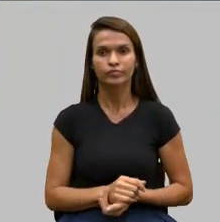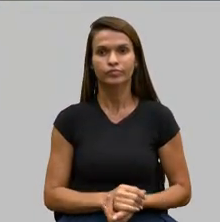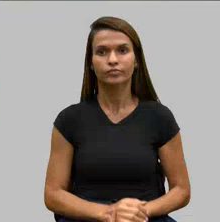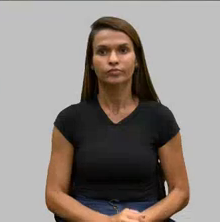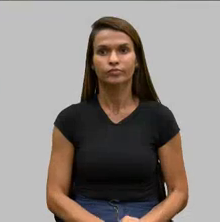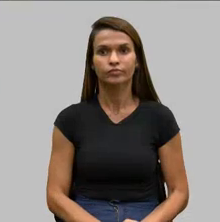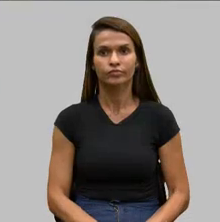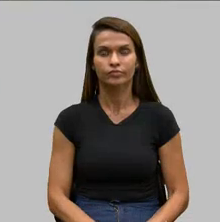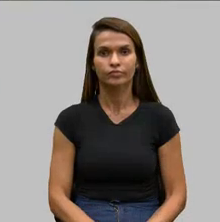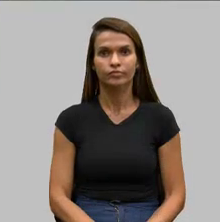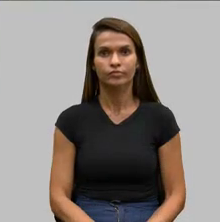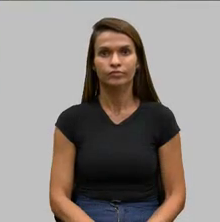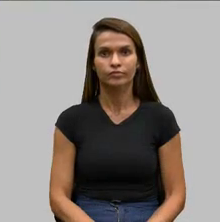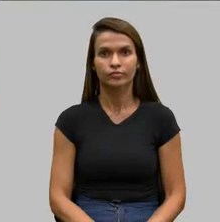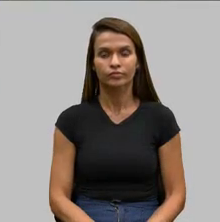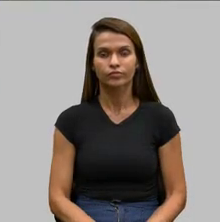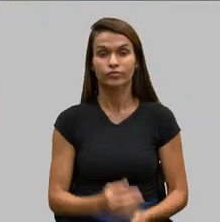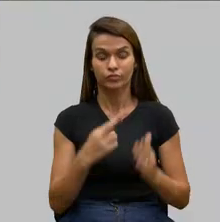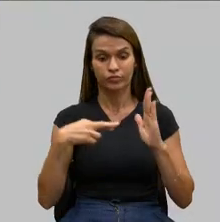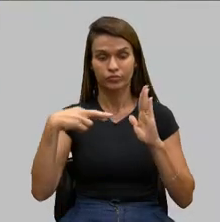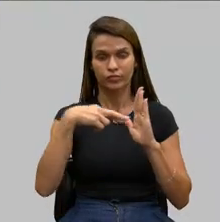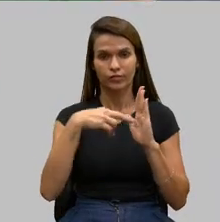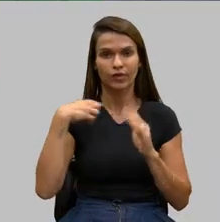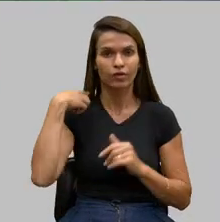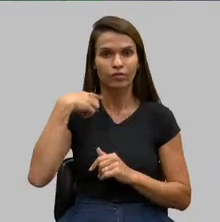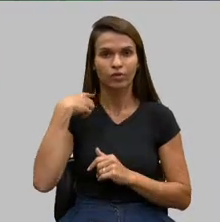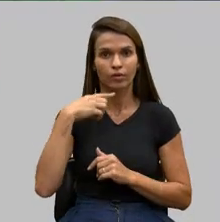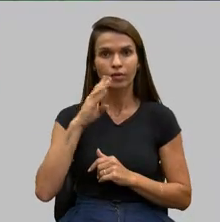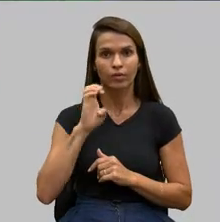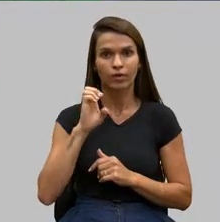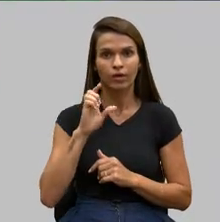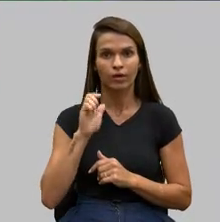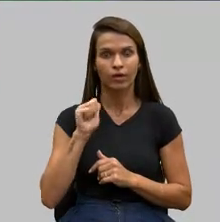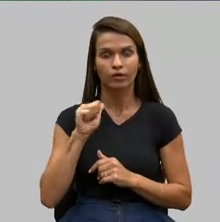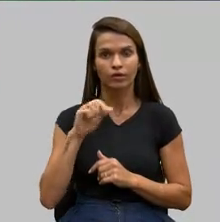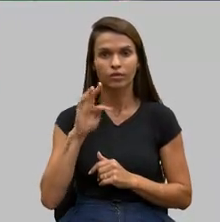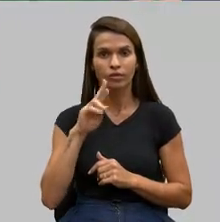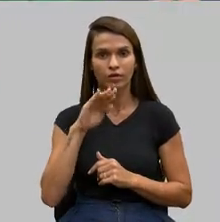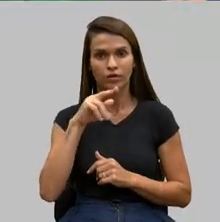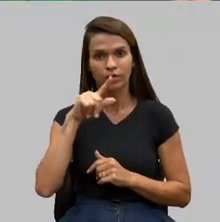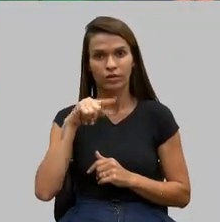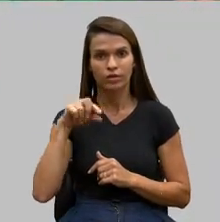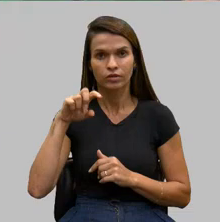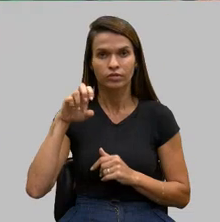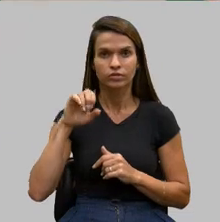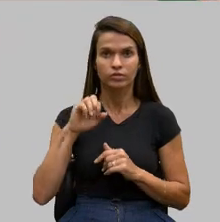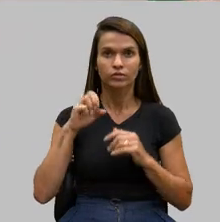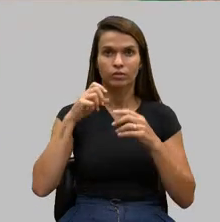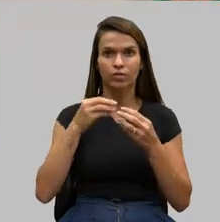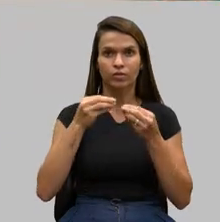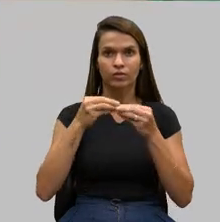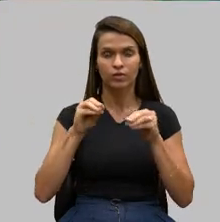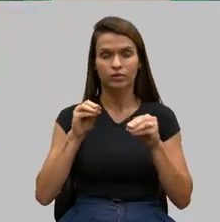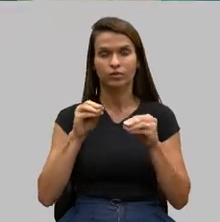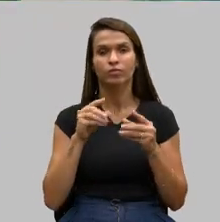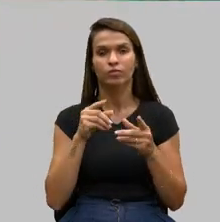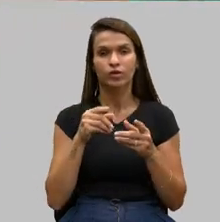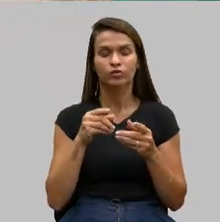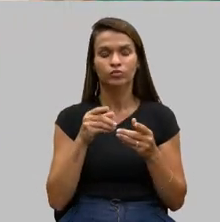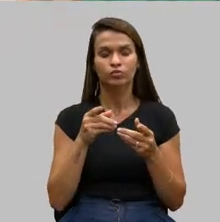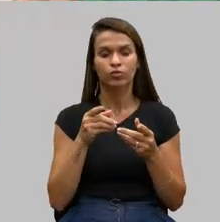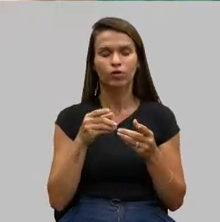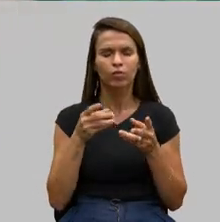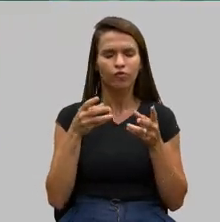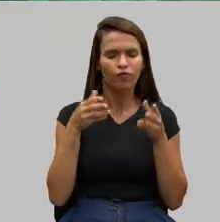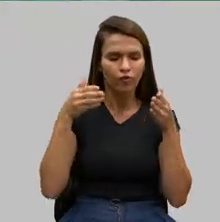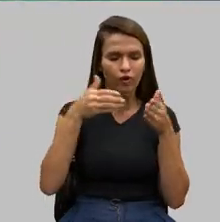aprovado o requerimento da deputada Beatriz Cerqueira fica prejudicado se tratar do da discussão e